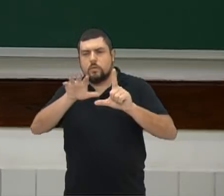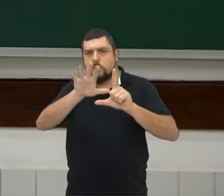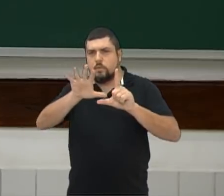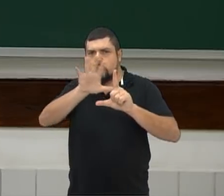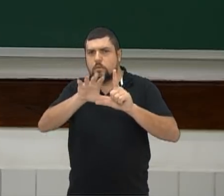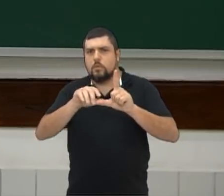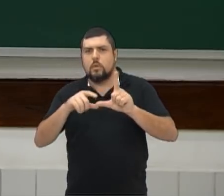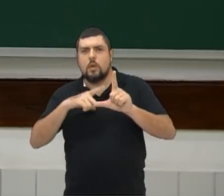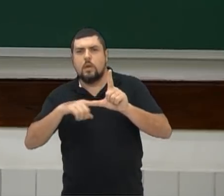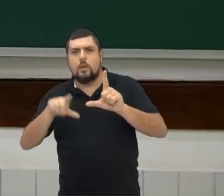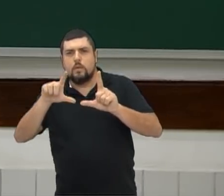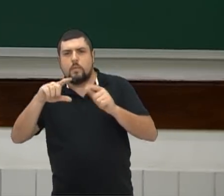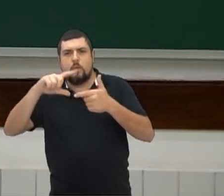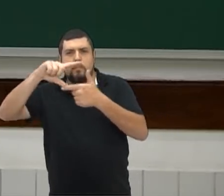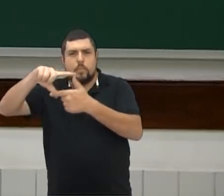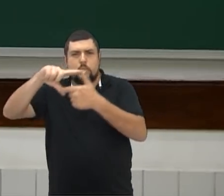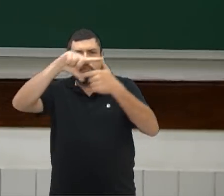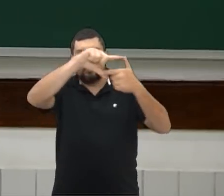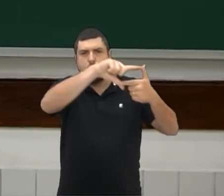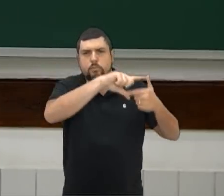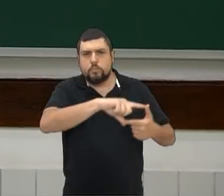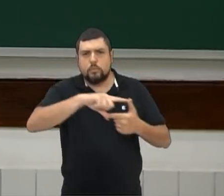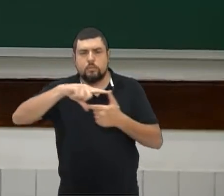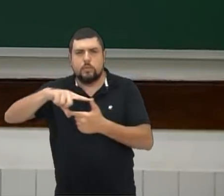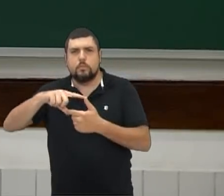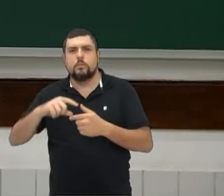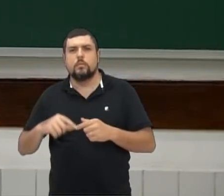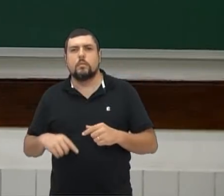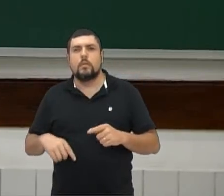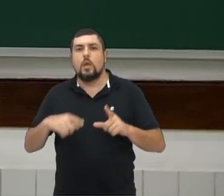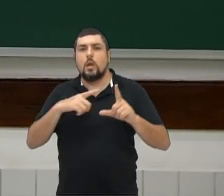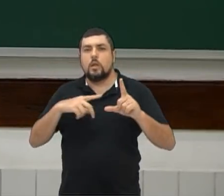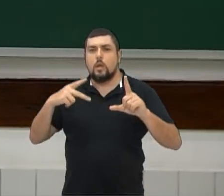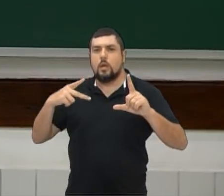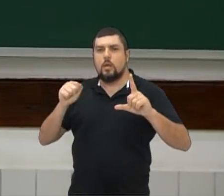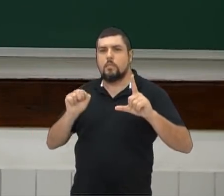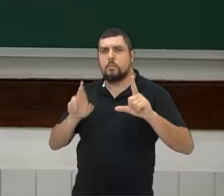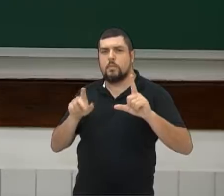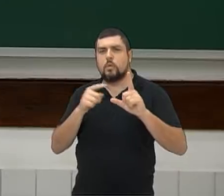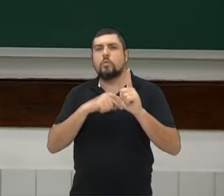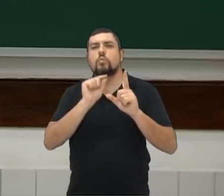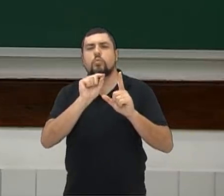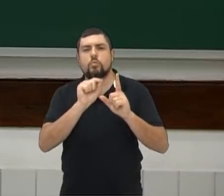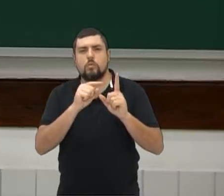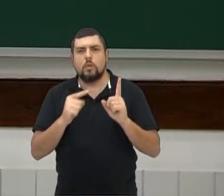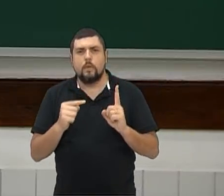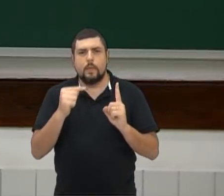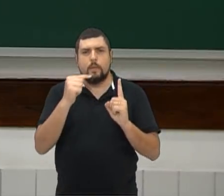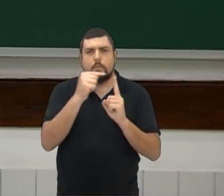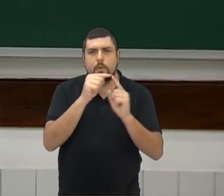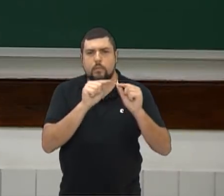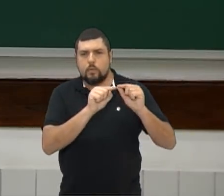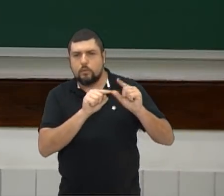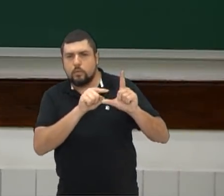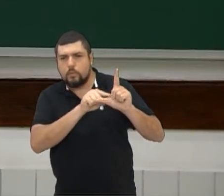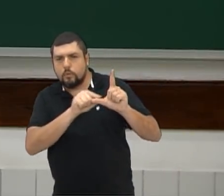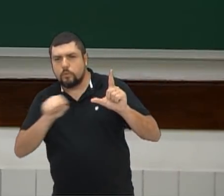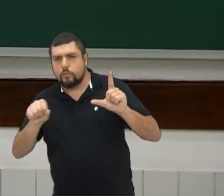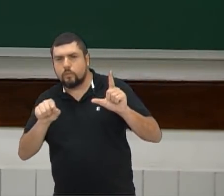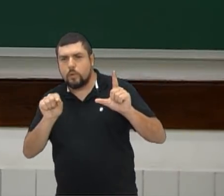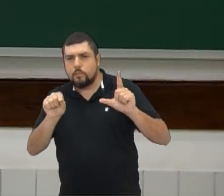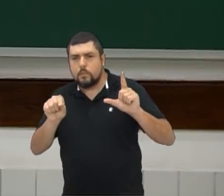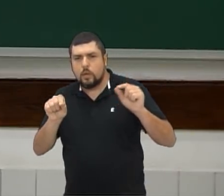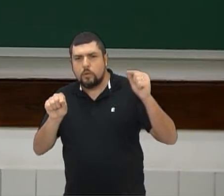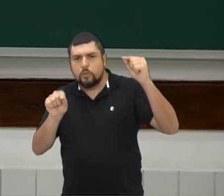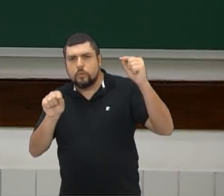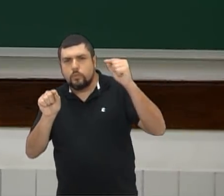quadrantes, temos o par ordenado, que seriam as coordenadas para você localizar, seja uma informação ou alguma